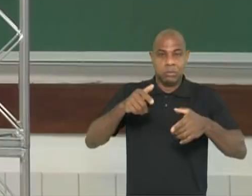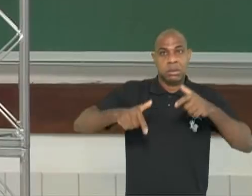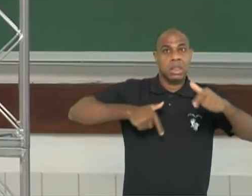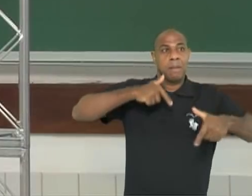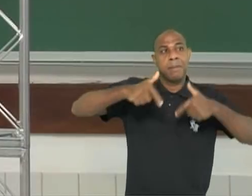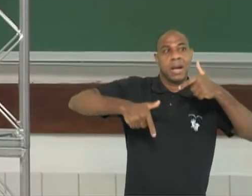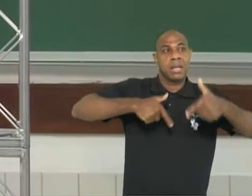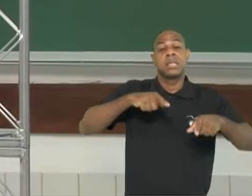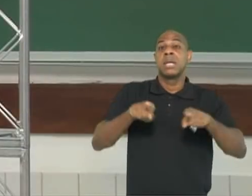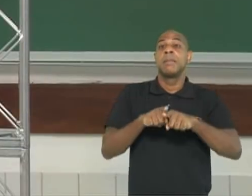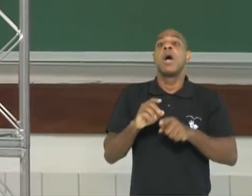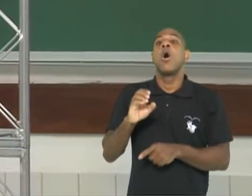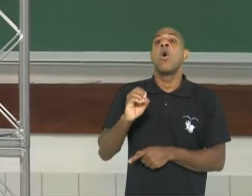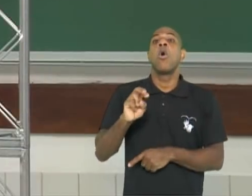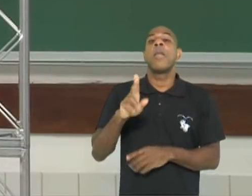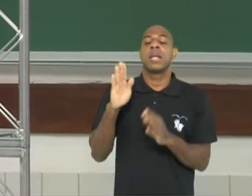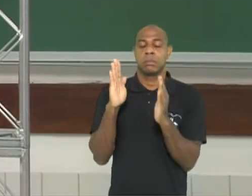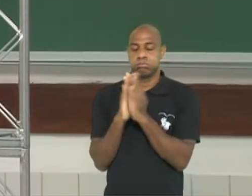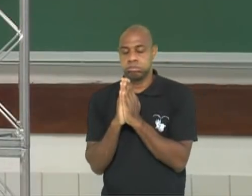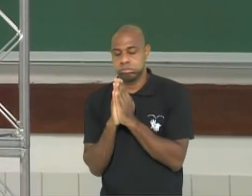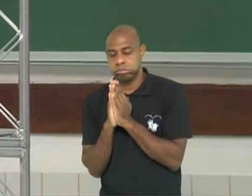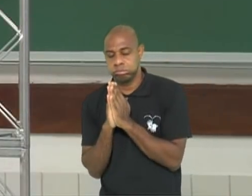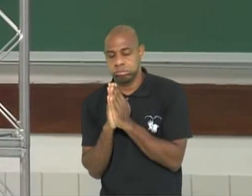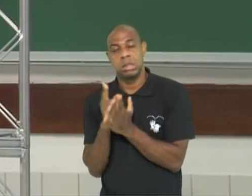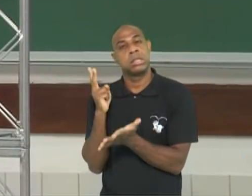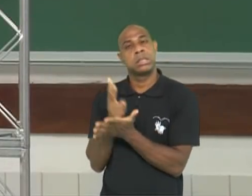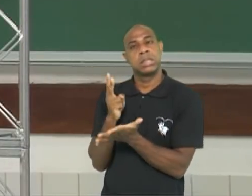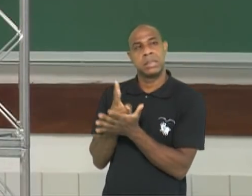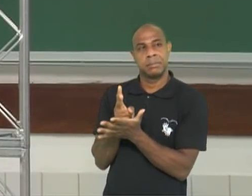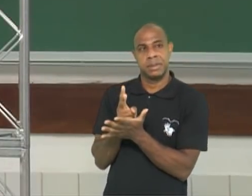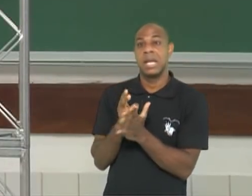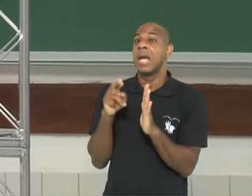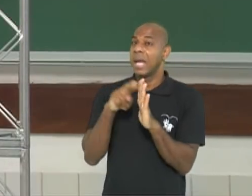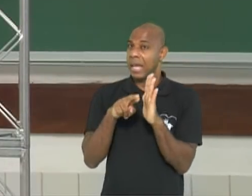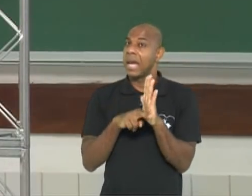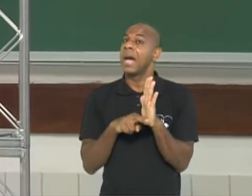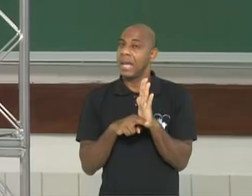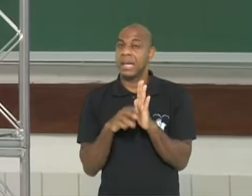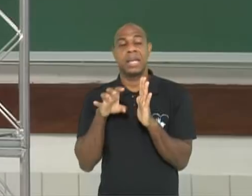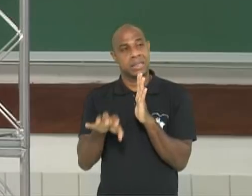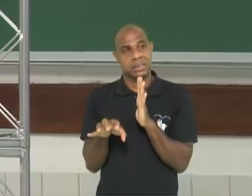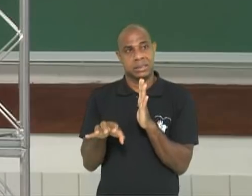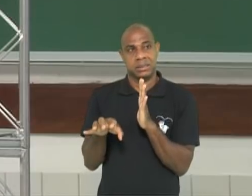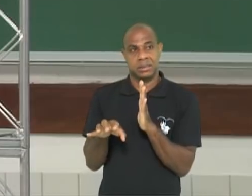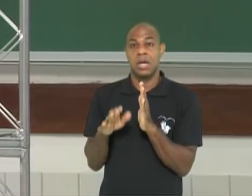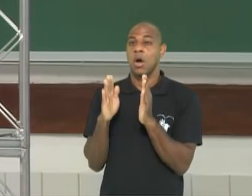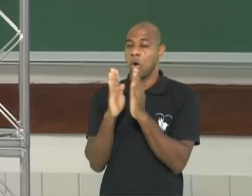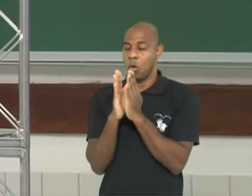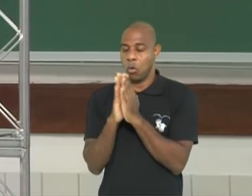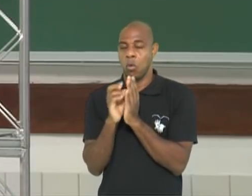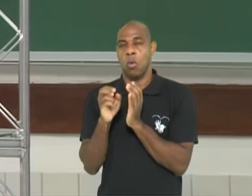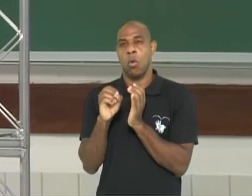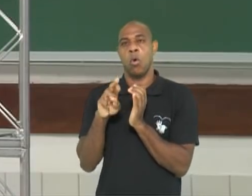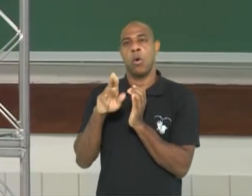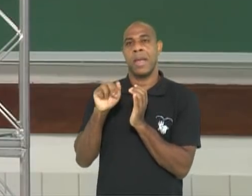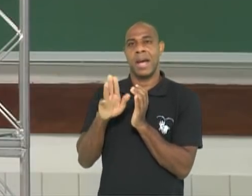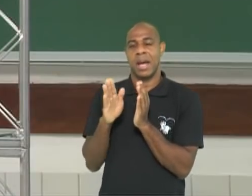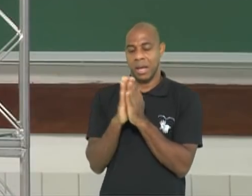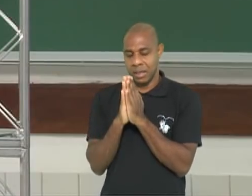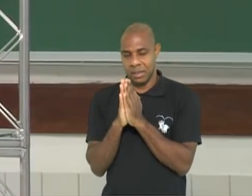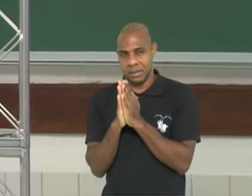à oração. Principalmente, então, a base da regra beneditina era orar, rezar, et